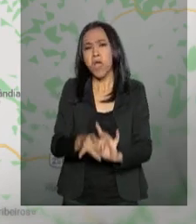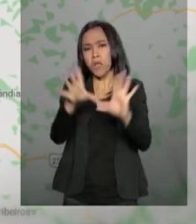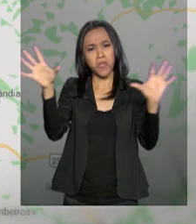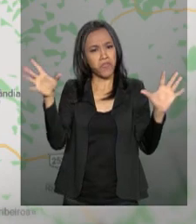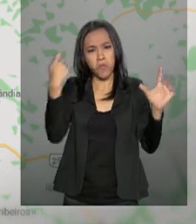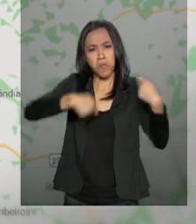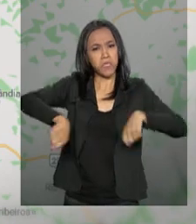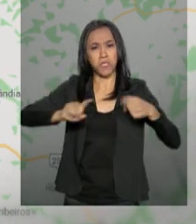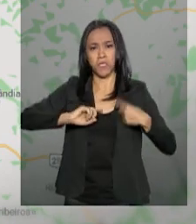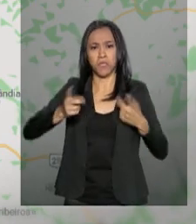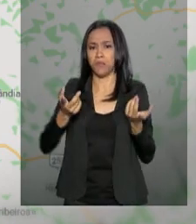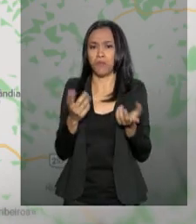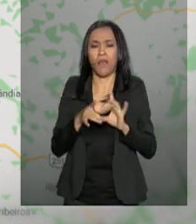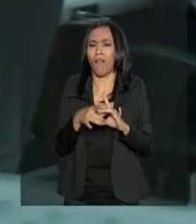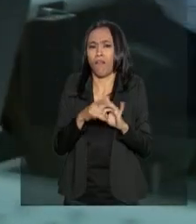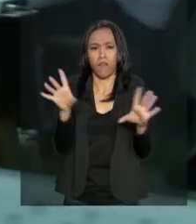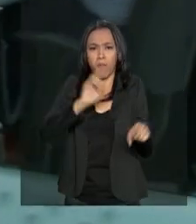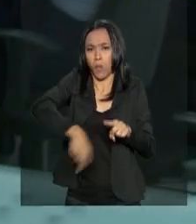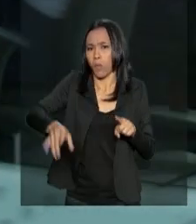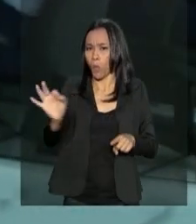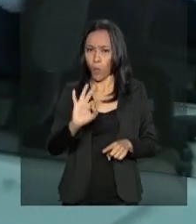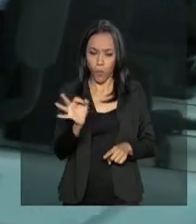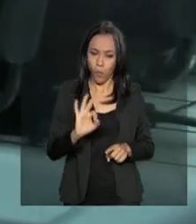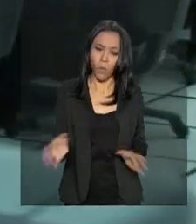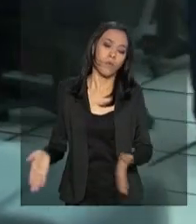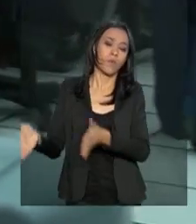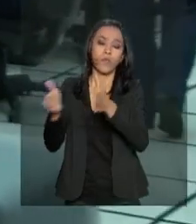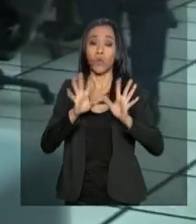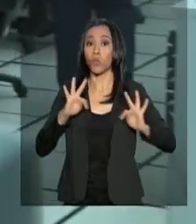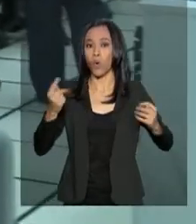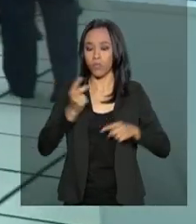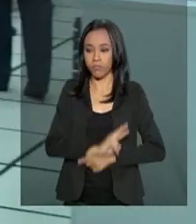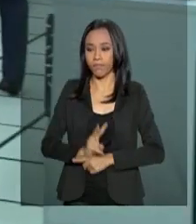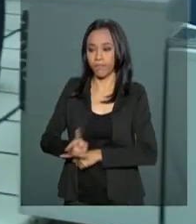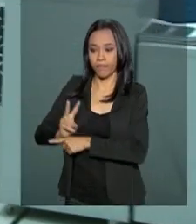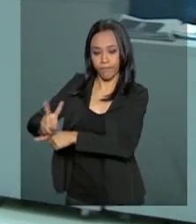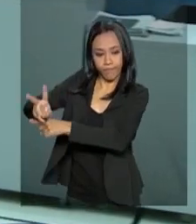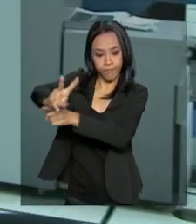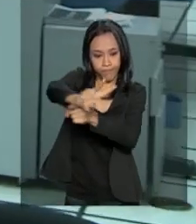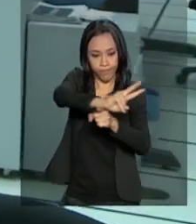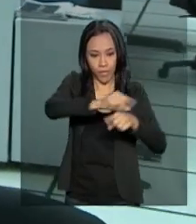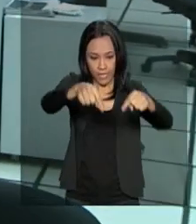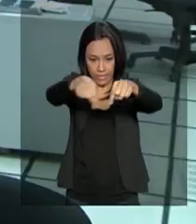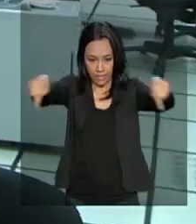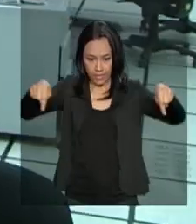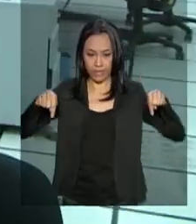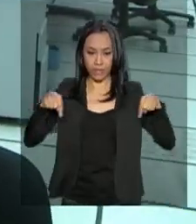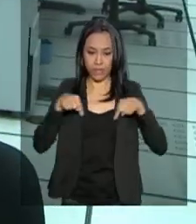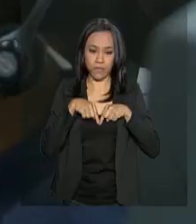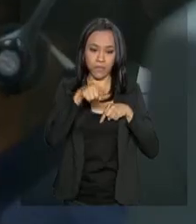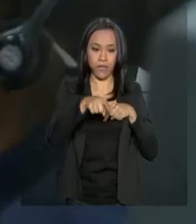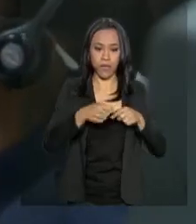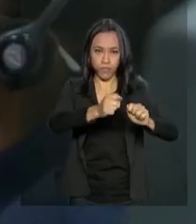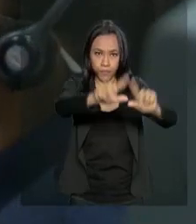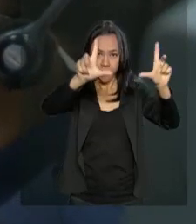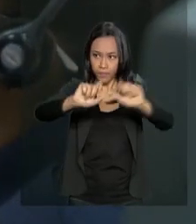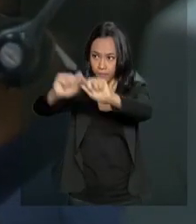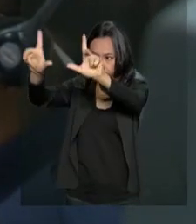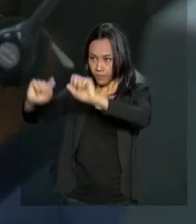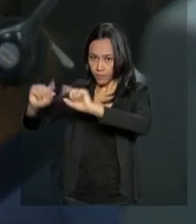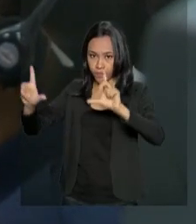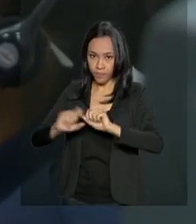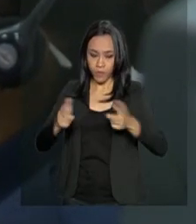apenas o plano de vôo toda a fiscalização será feita através de uma sala de controle no com maio